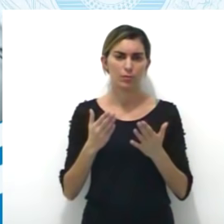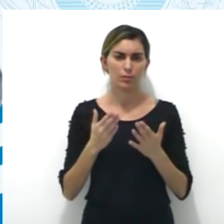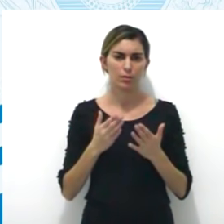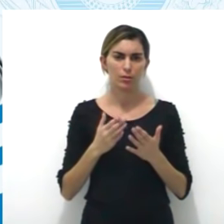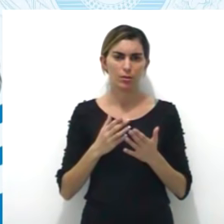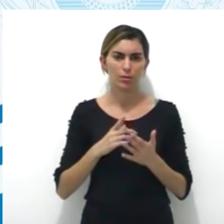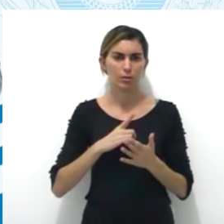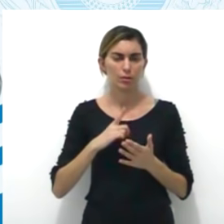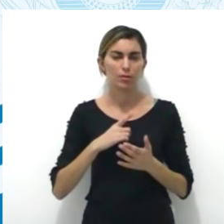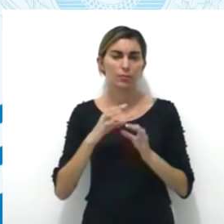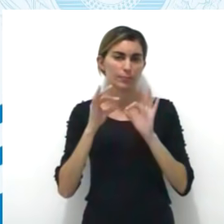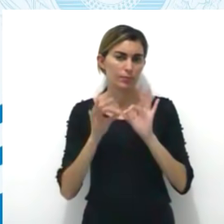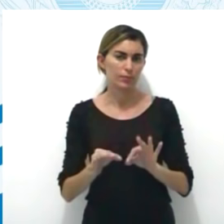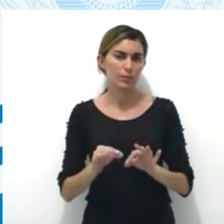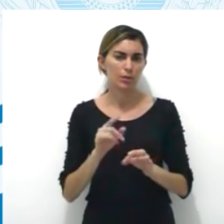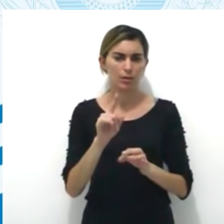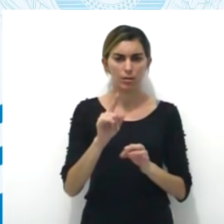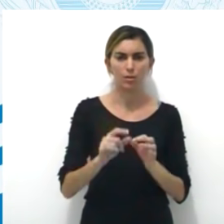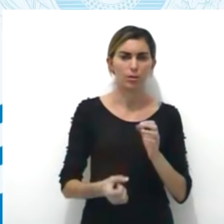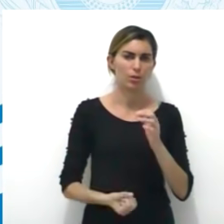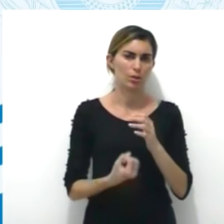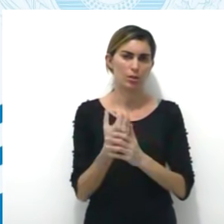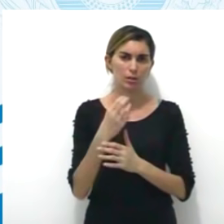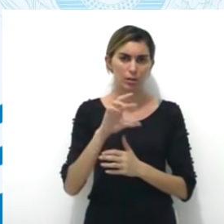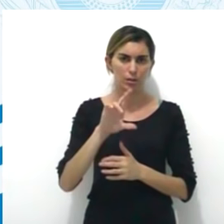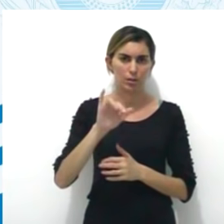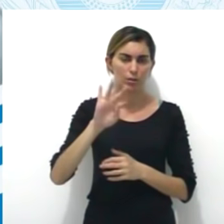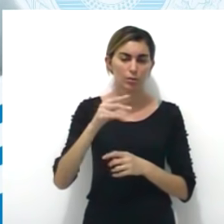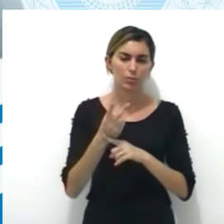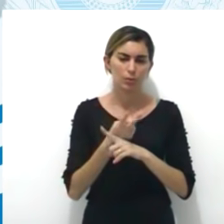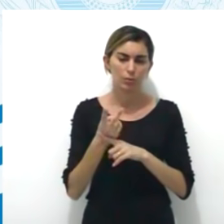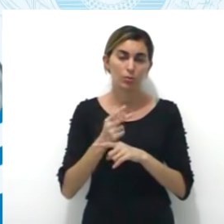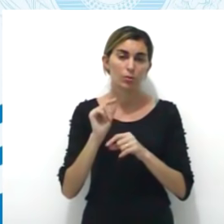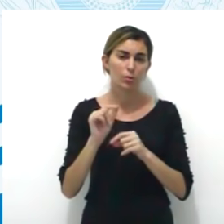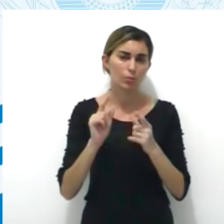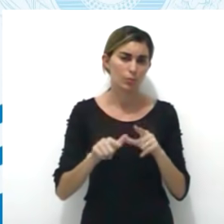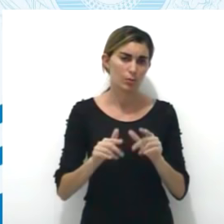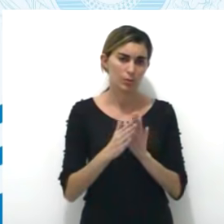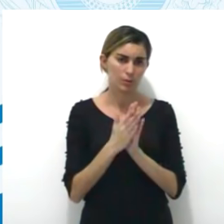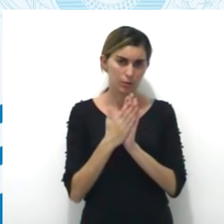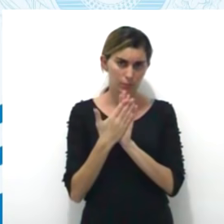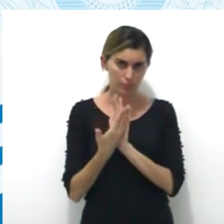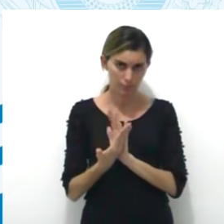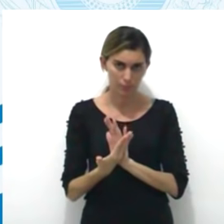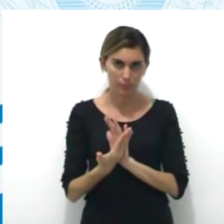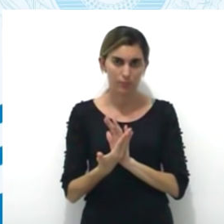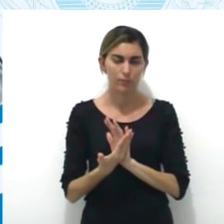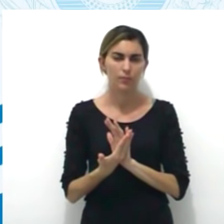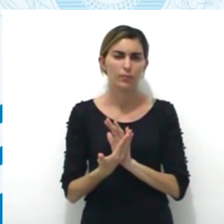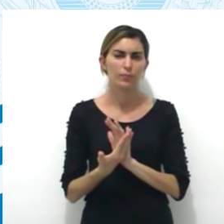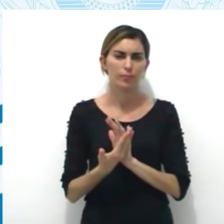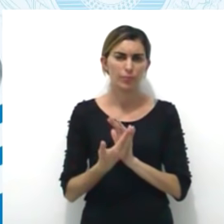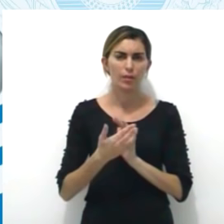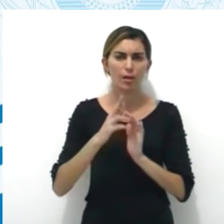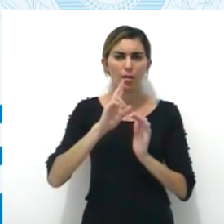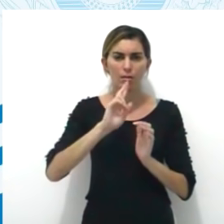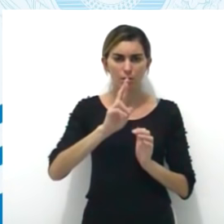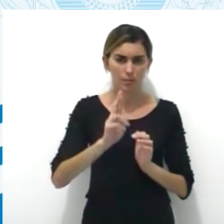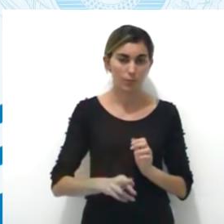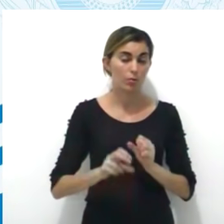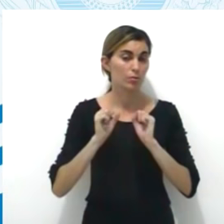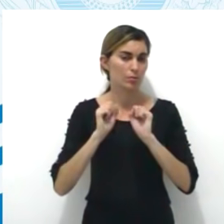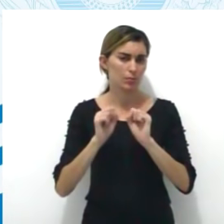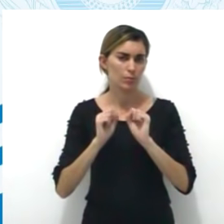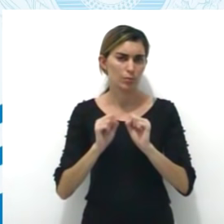tenham certeza que os criacionistas buscaram aonde? Na Bíblia, razões